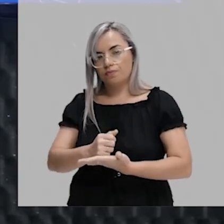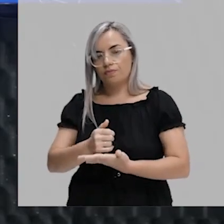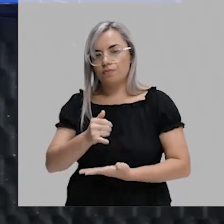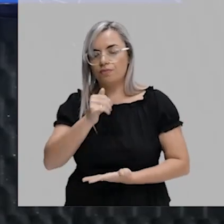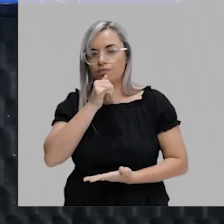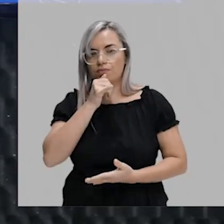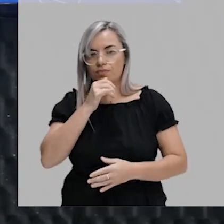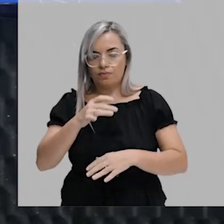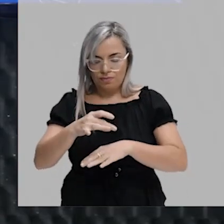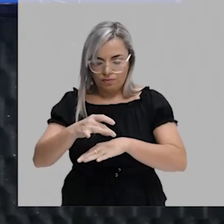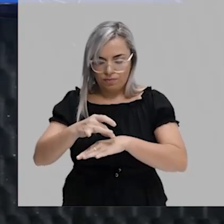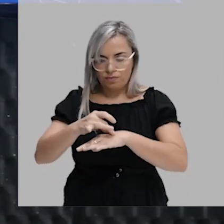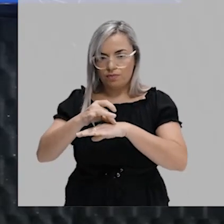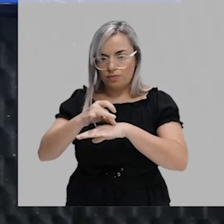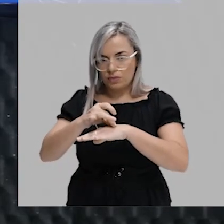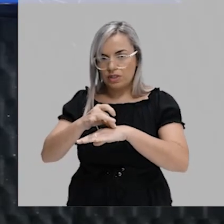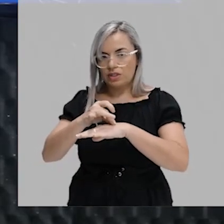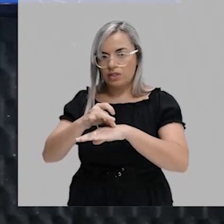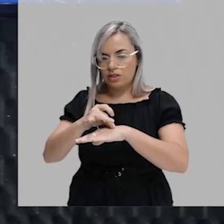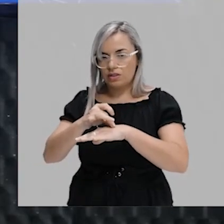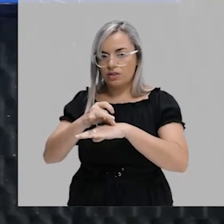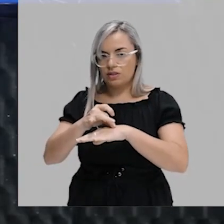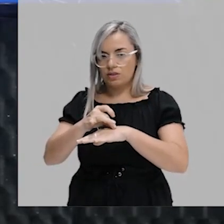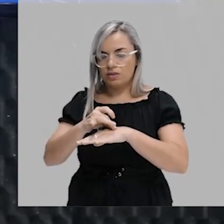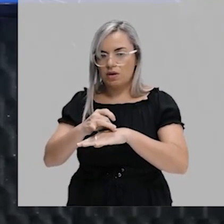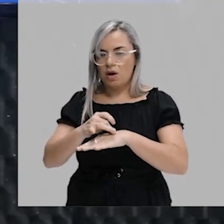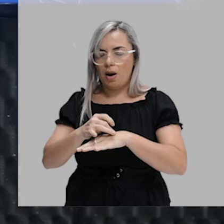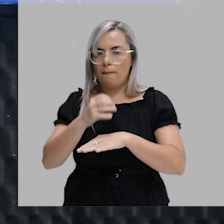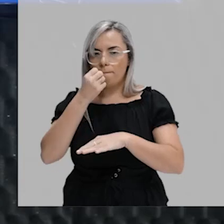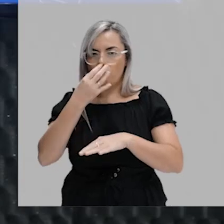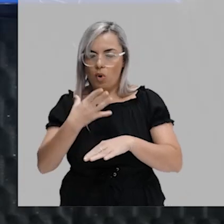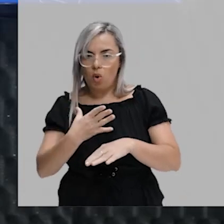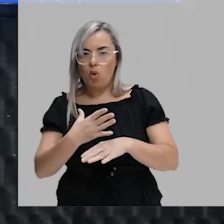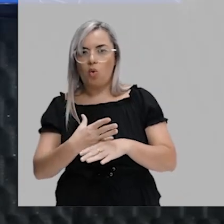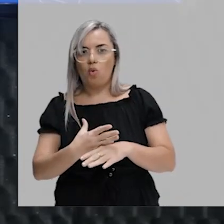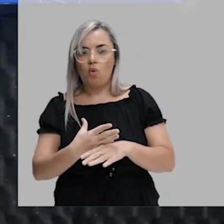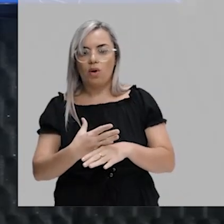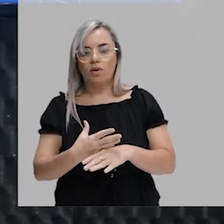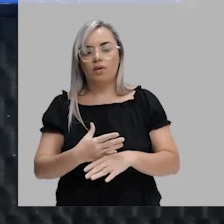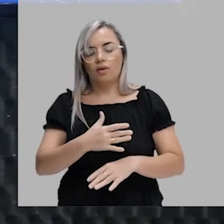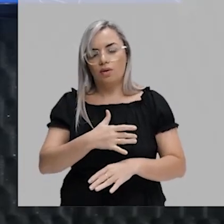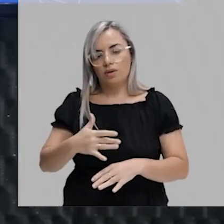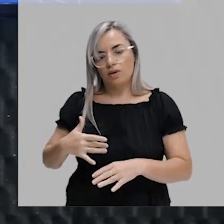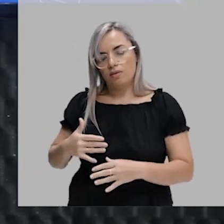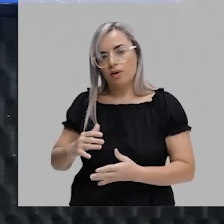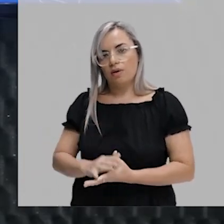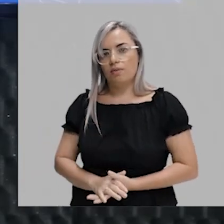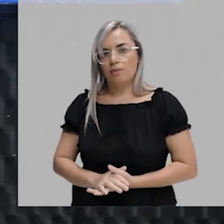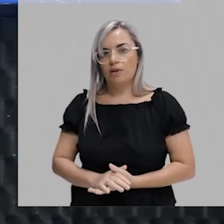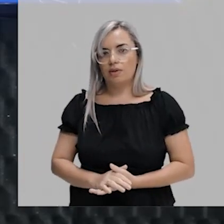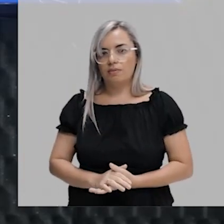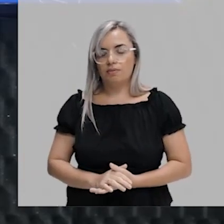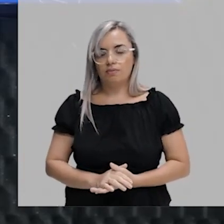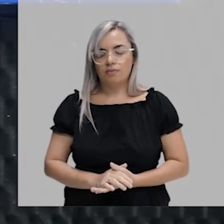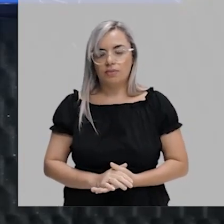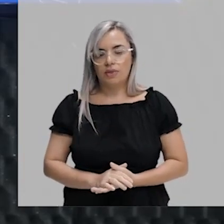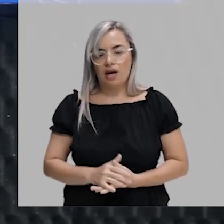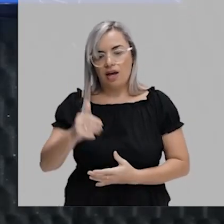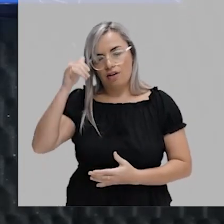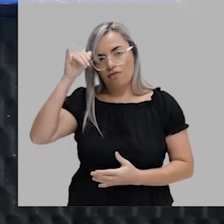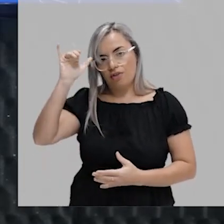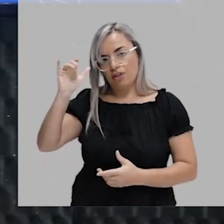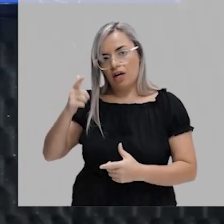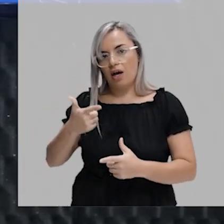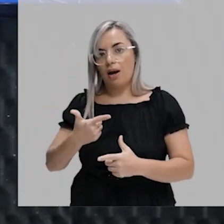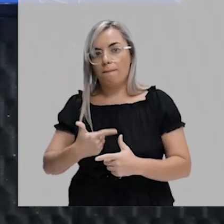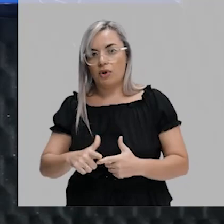a carne seja conservada, para que nenhum tipo de micro-organismo possa adentrar. Vou dar um exemplo aqui quando a